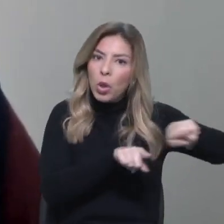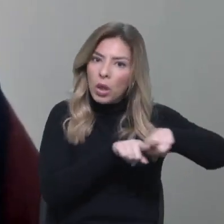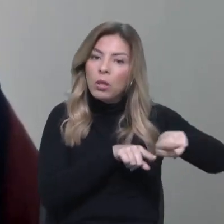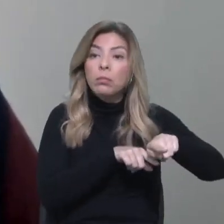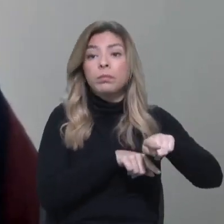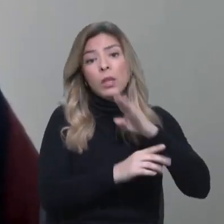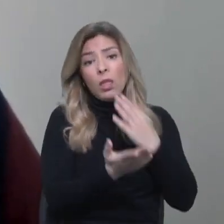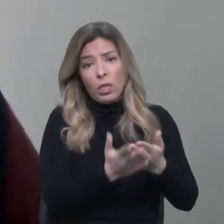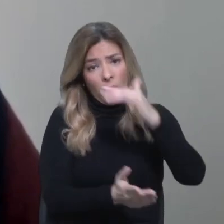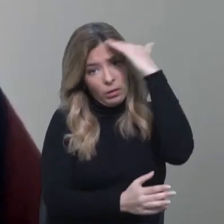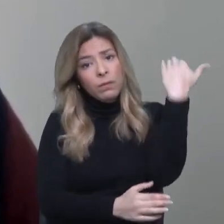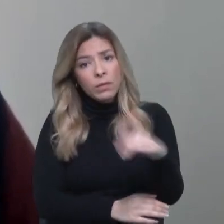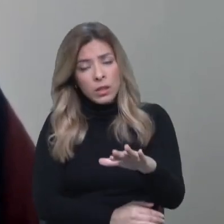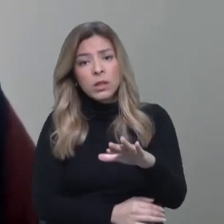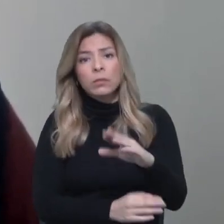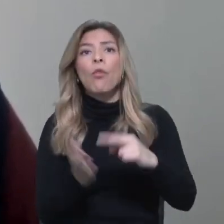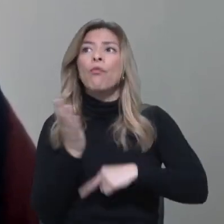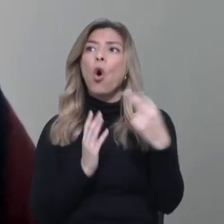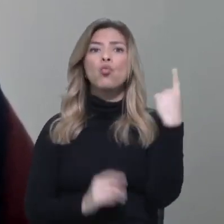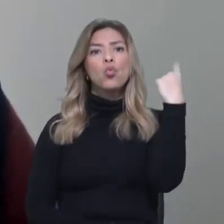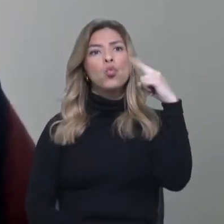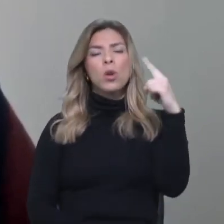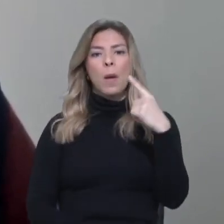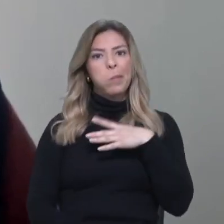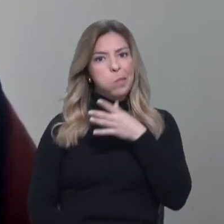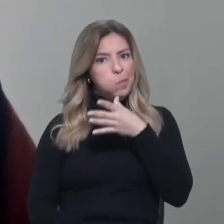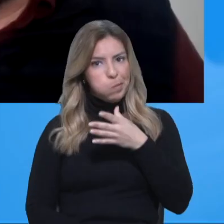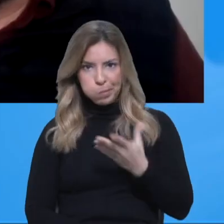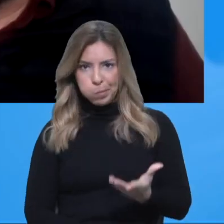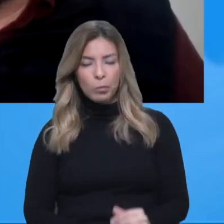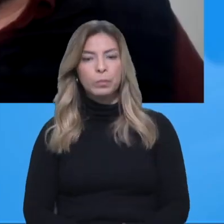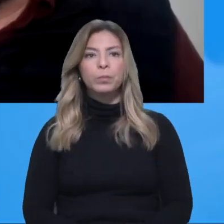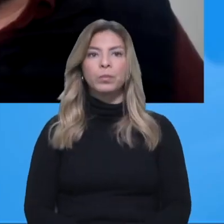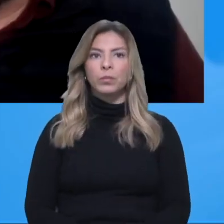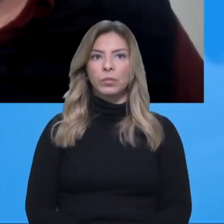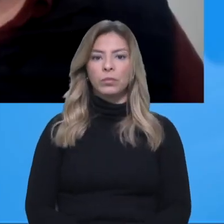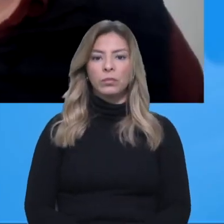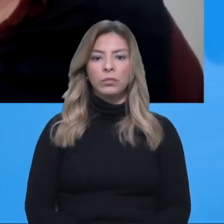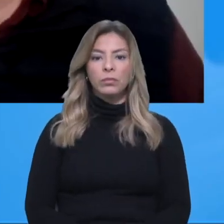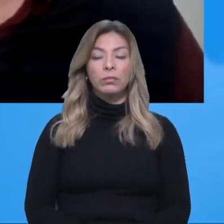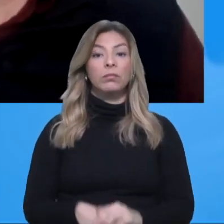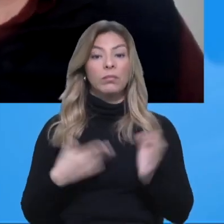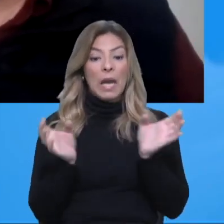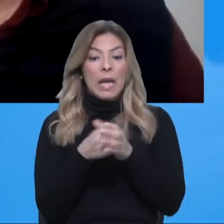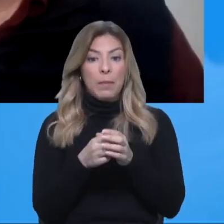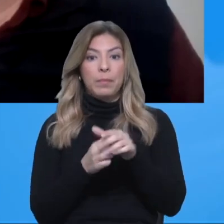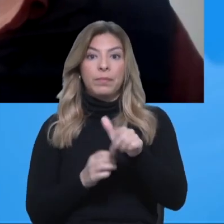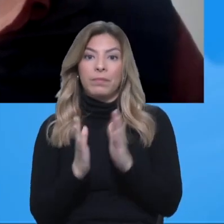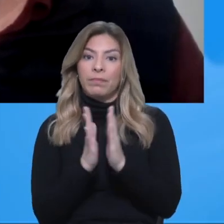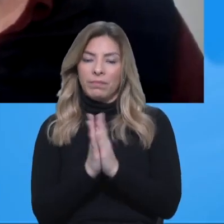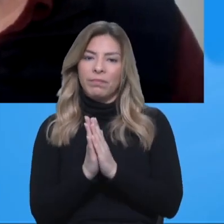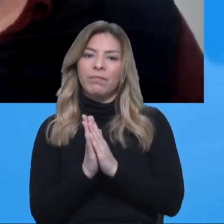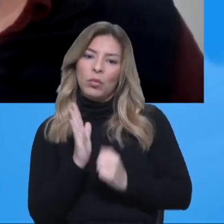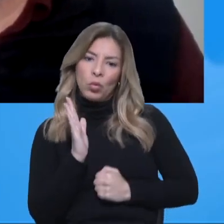difícil ter Uhum. essa voz única que a Europa necessita. Qual o papel da Igreja Católica, nomeadamente do Papa Francisco,